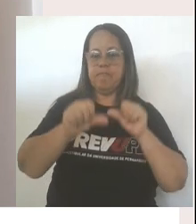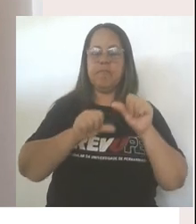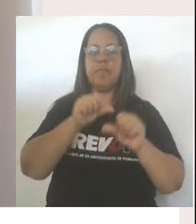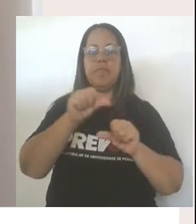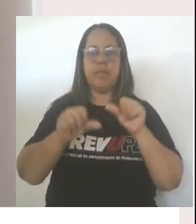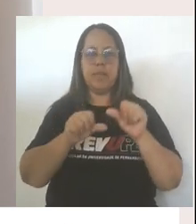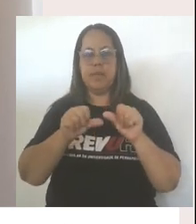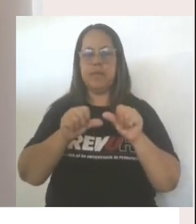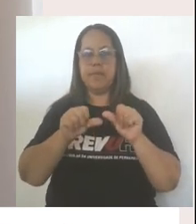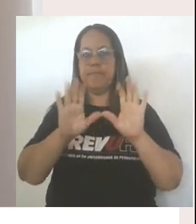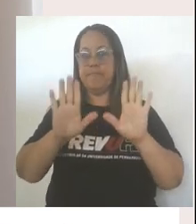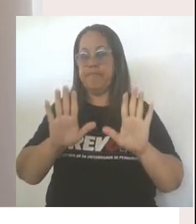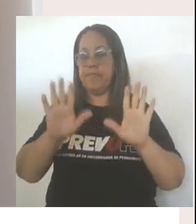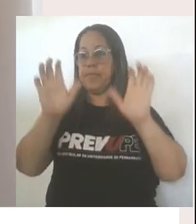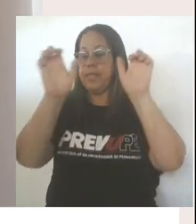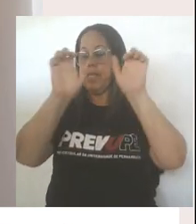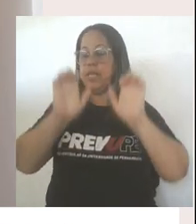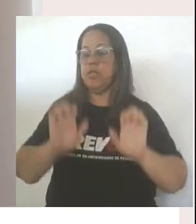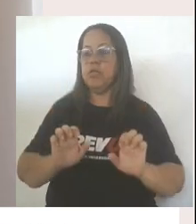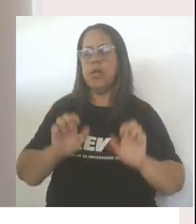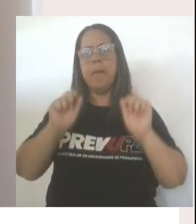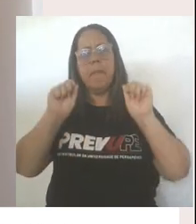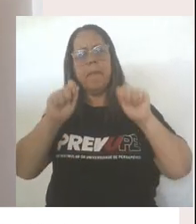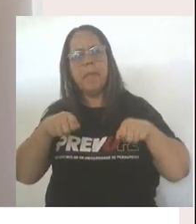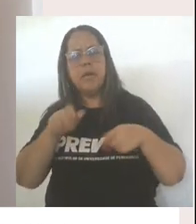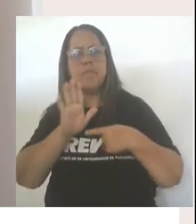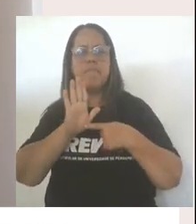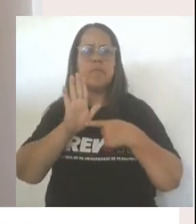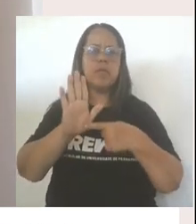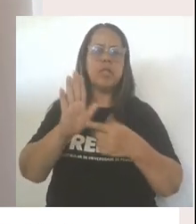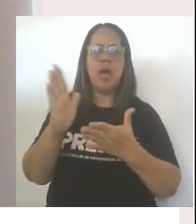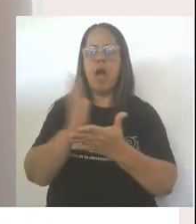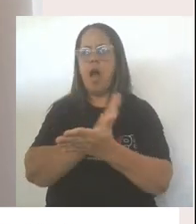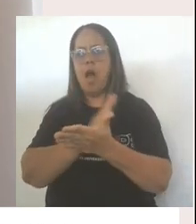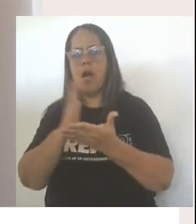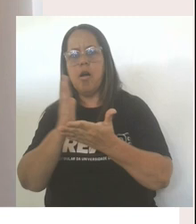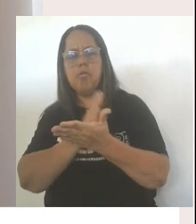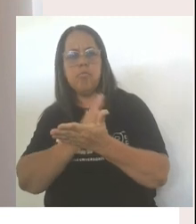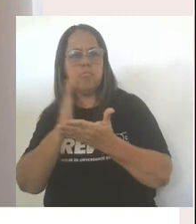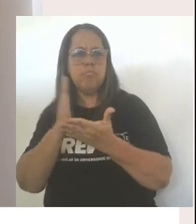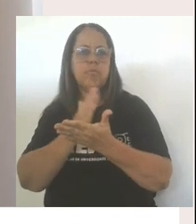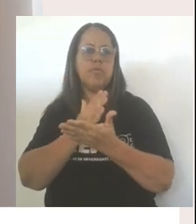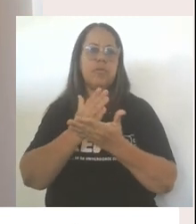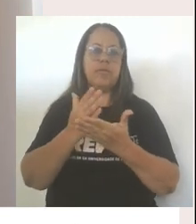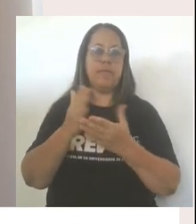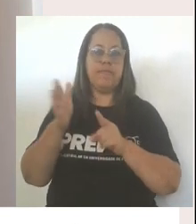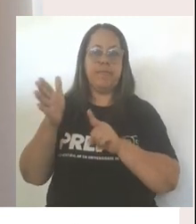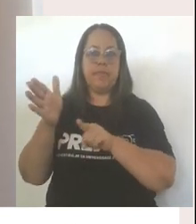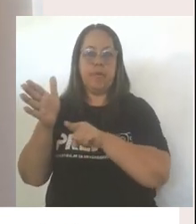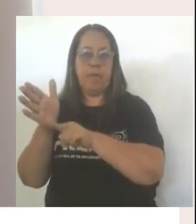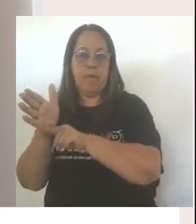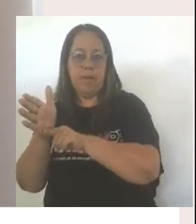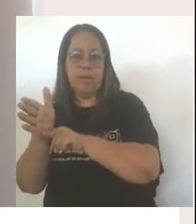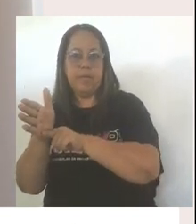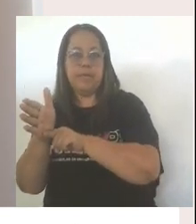Na sua estrutura básica, podem sempre apresentar algumas partes. O ânodo, que é um